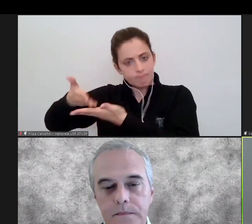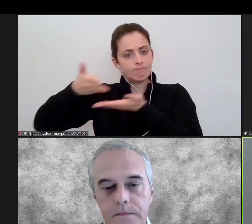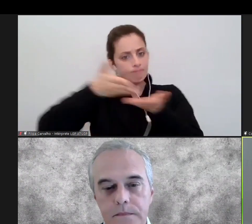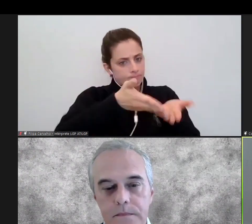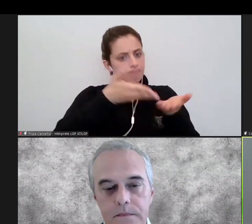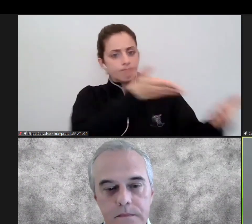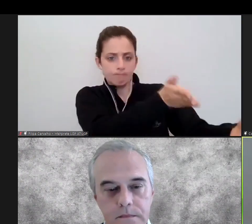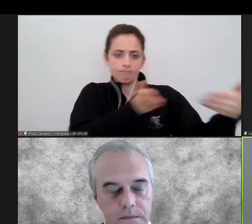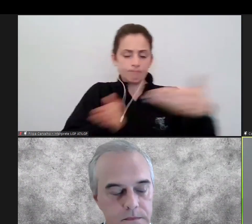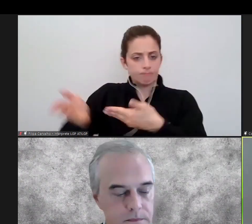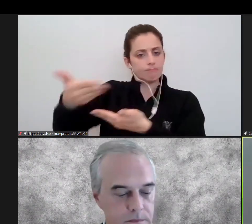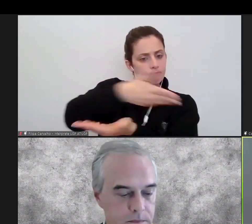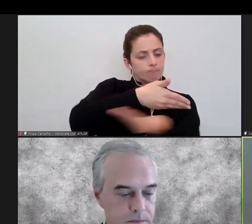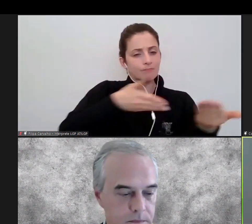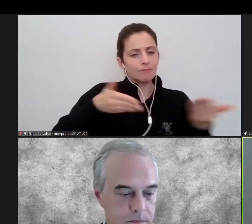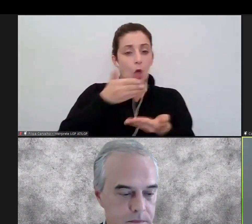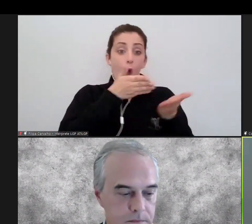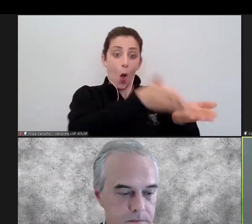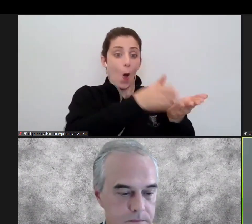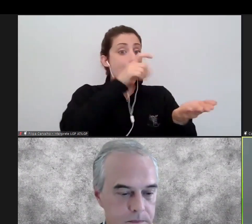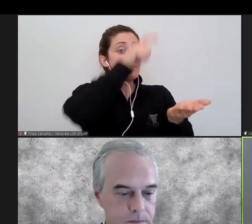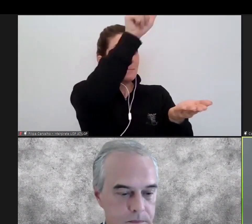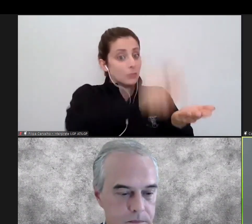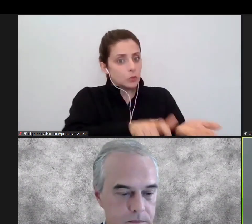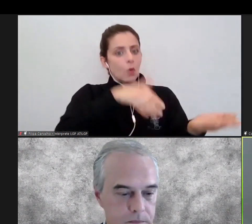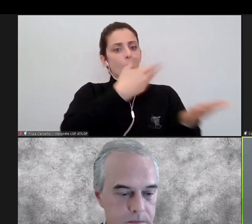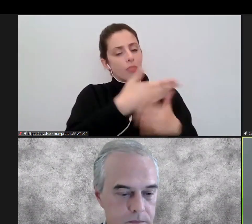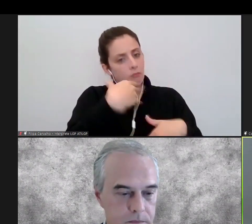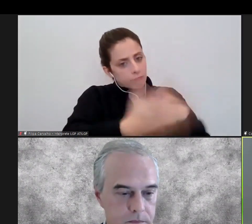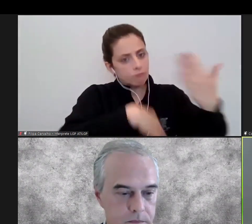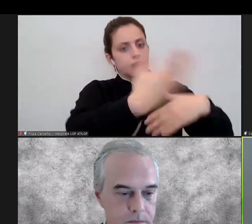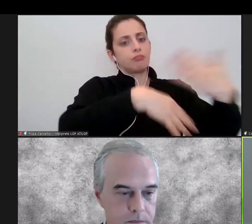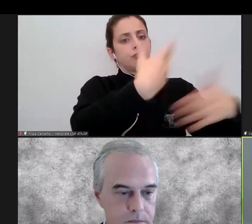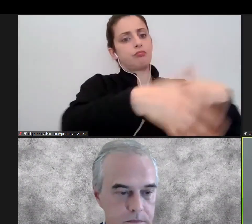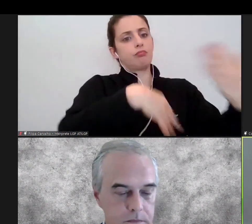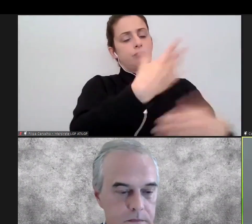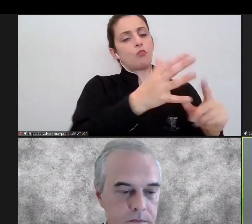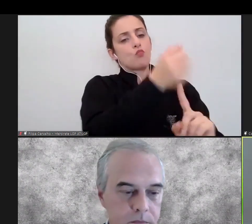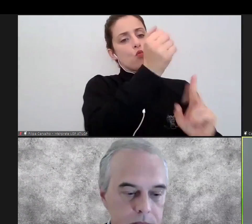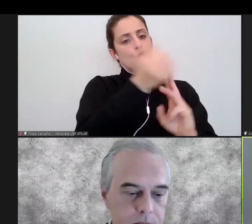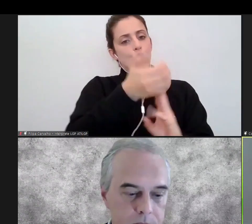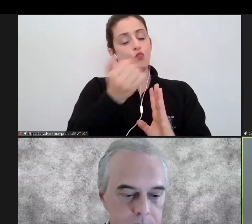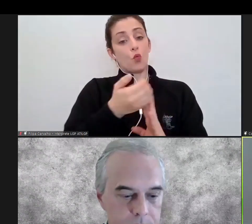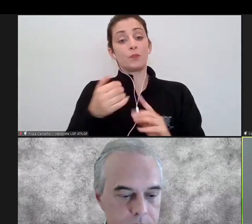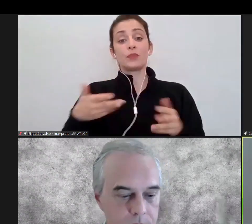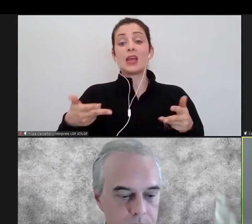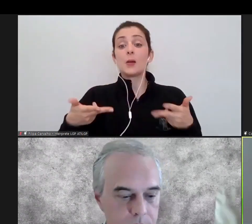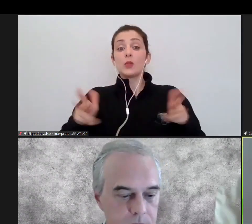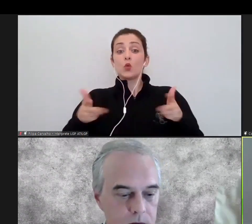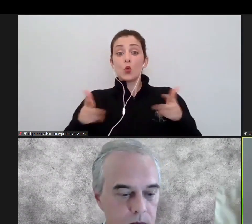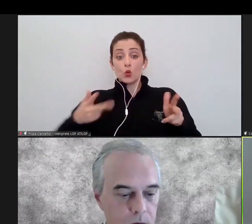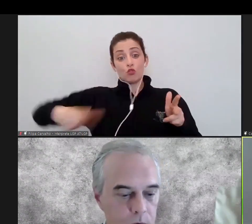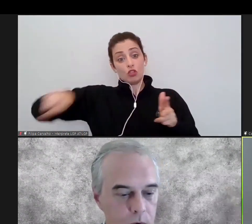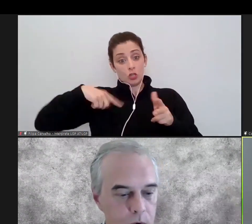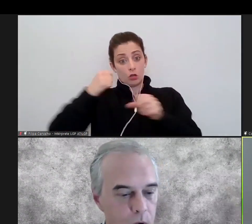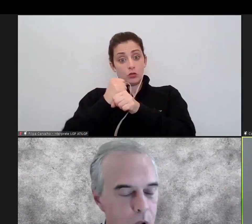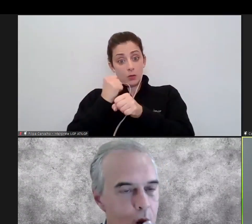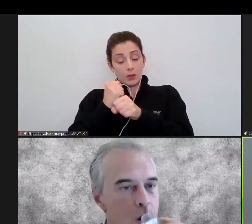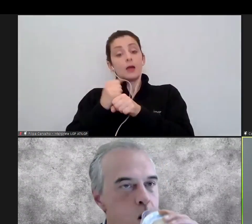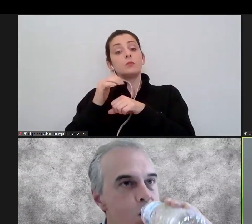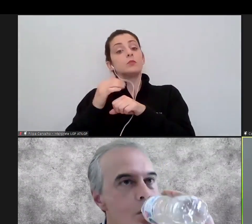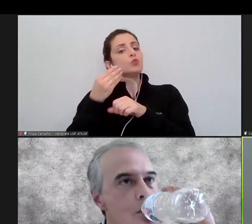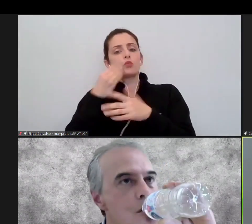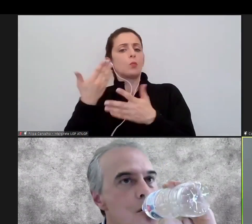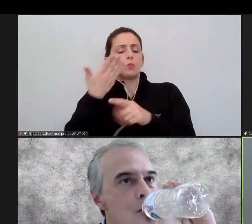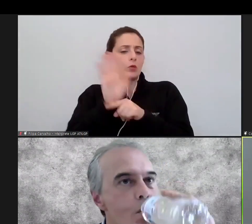interesses e ambições da pessoa. Partindo aqui para um exemplo muito concreto do que é que esta metodologia representa. Uma pessoa, muito dificilmente,